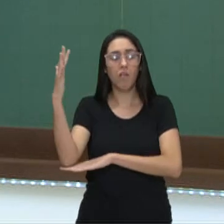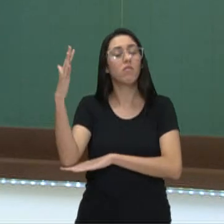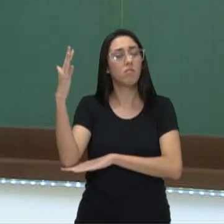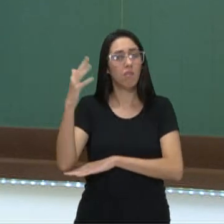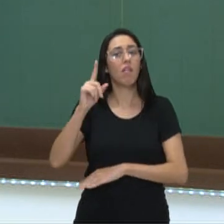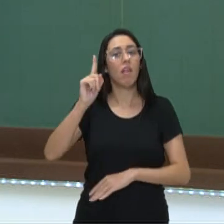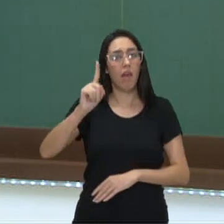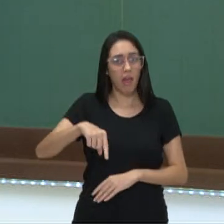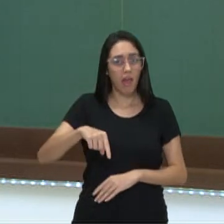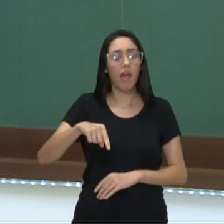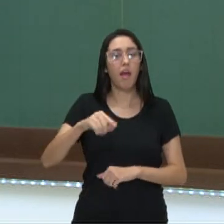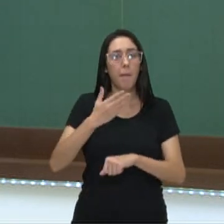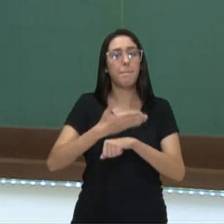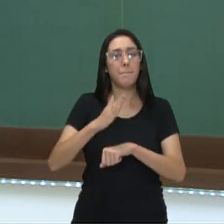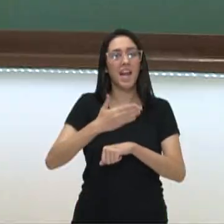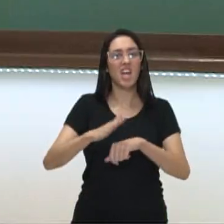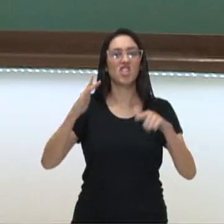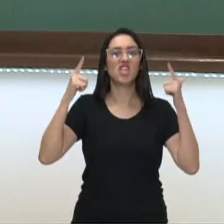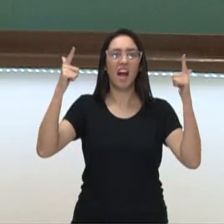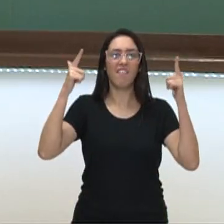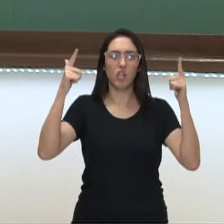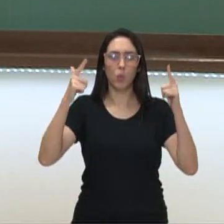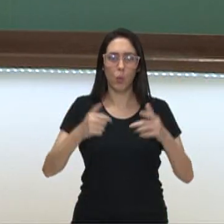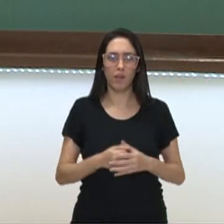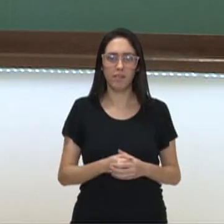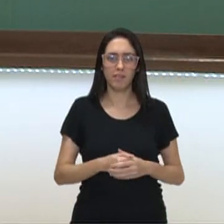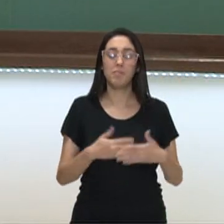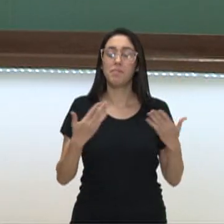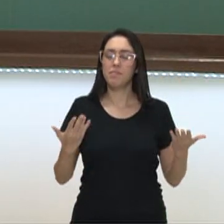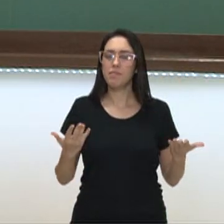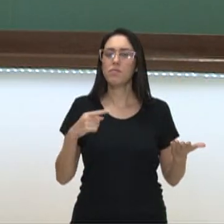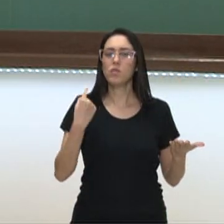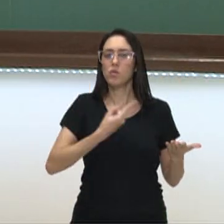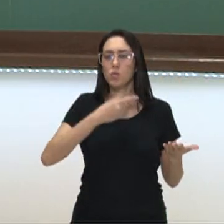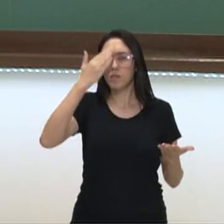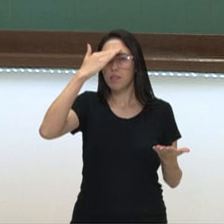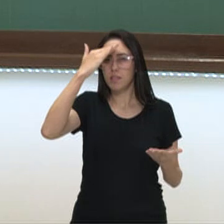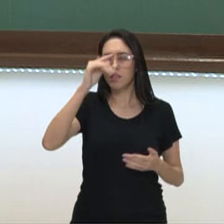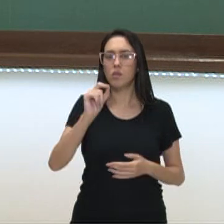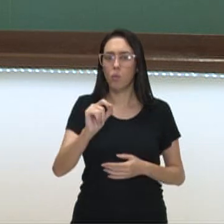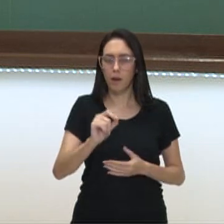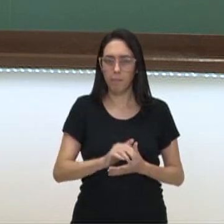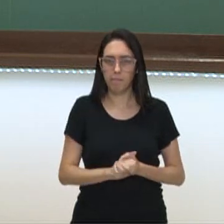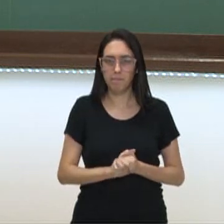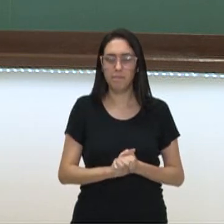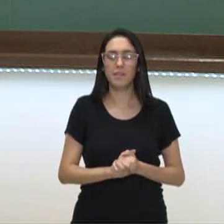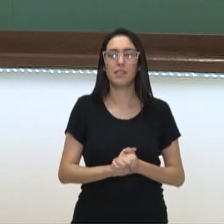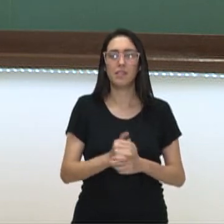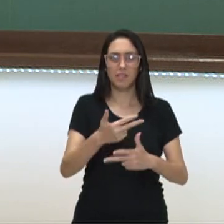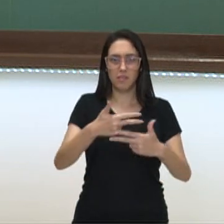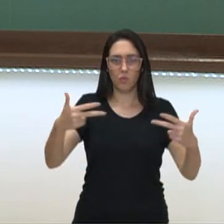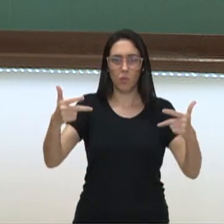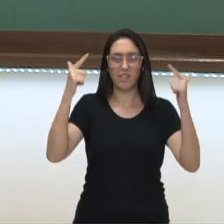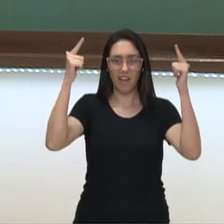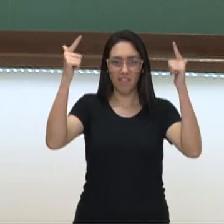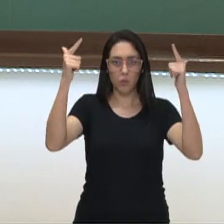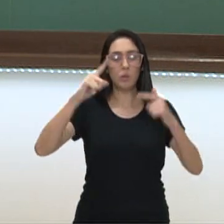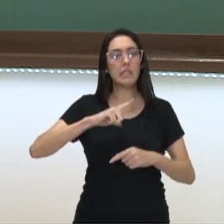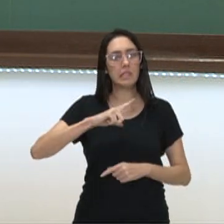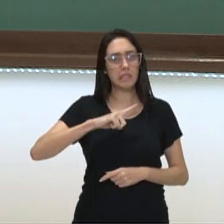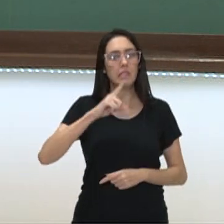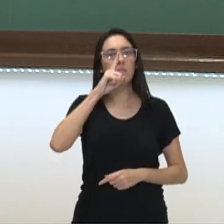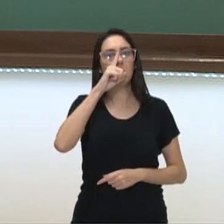uma prática de aventura. Então, o que a gente tem que entender é que nas práticas de aventura há um risco físico.